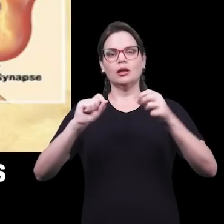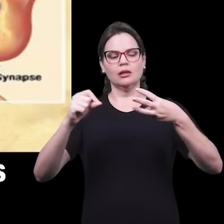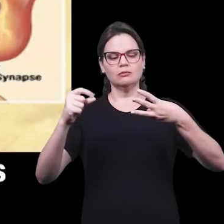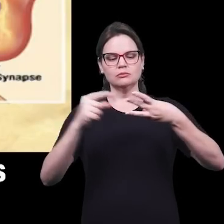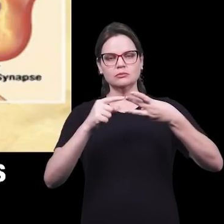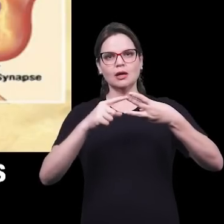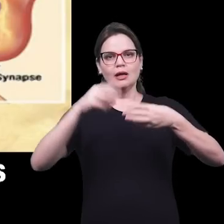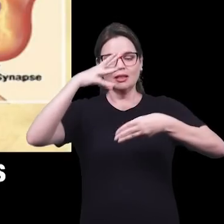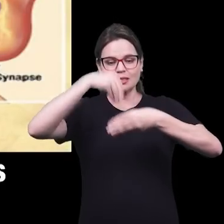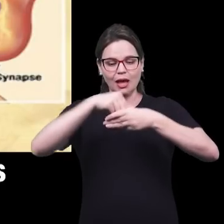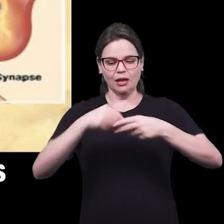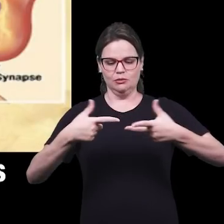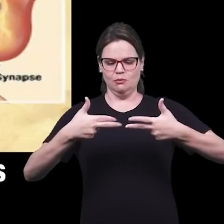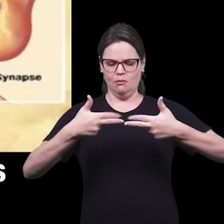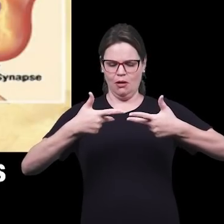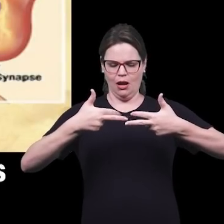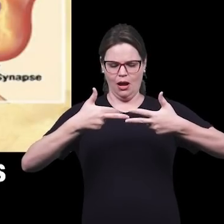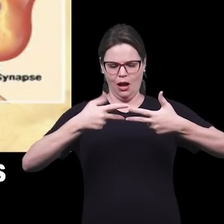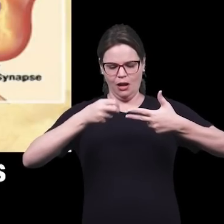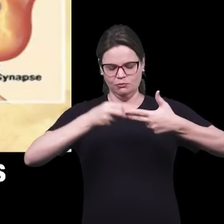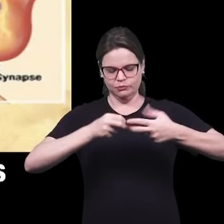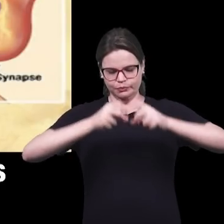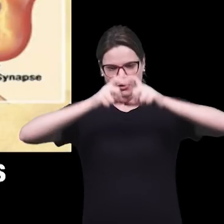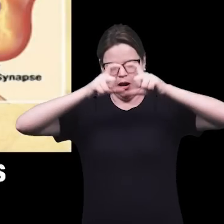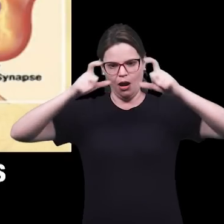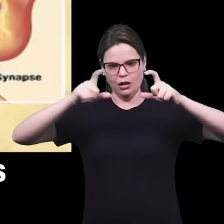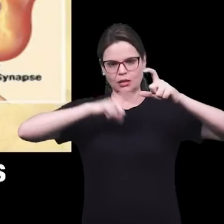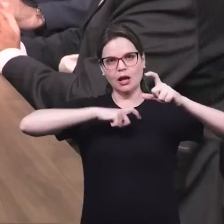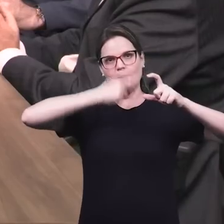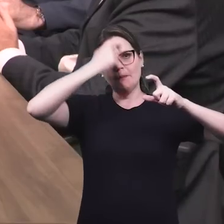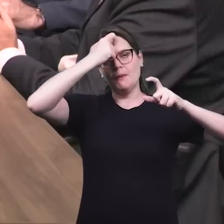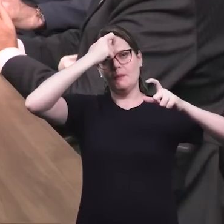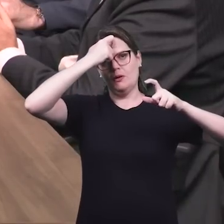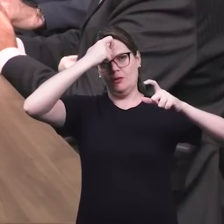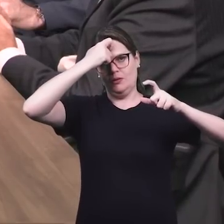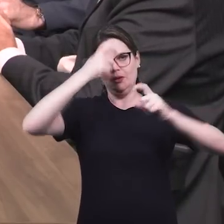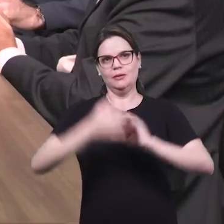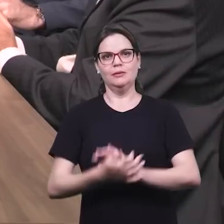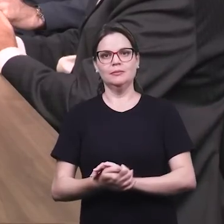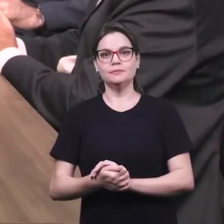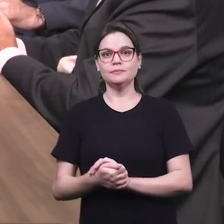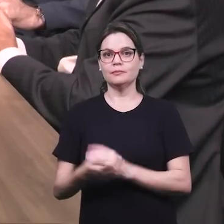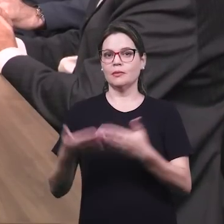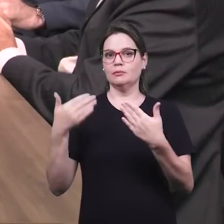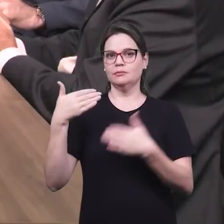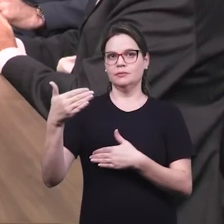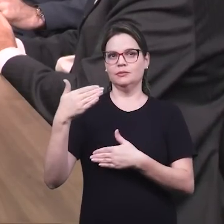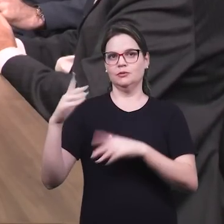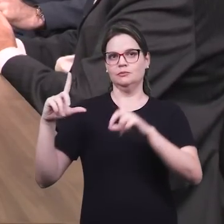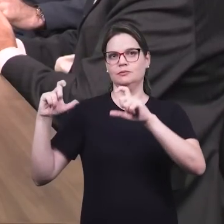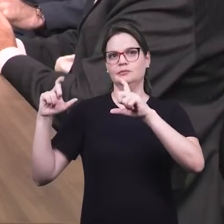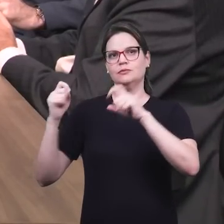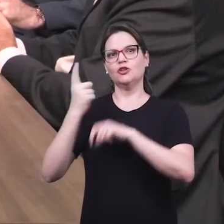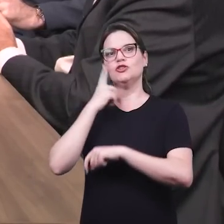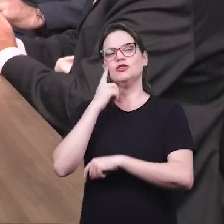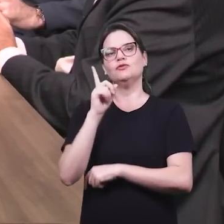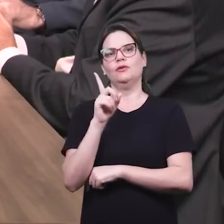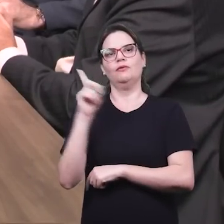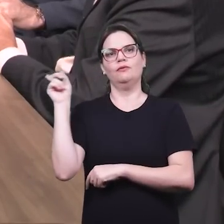hoje a ciência conhece como engram. Na próxima imagem, nós vamos ver que